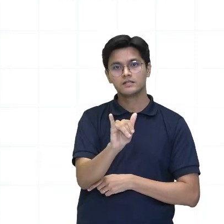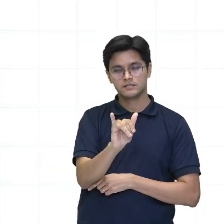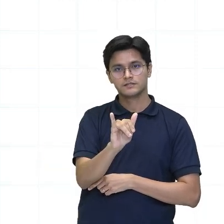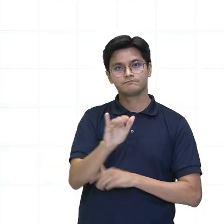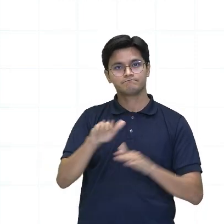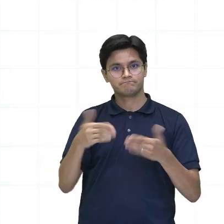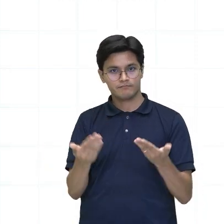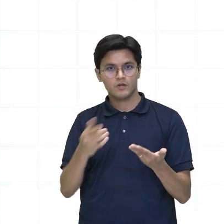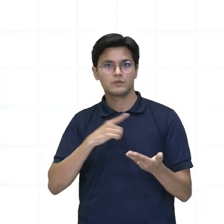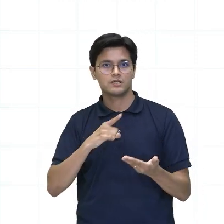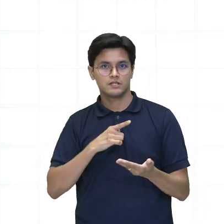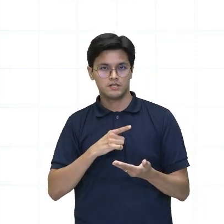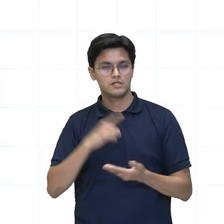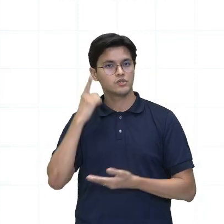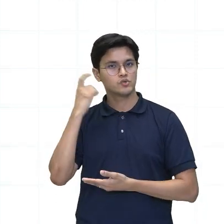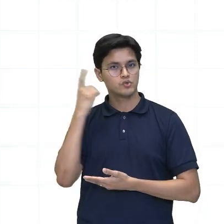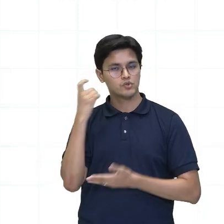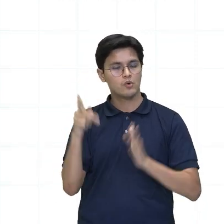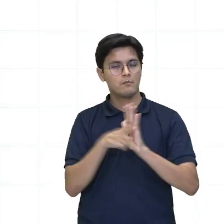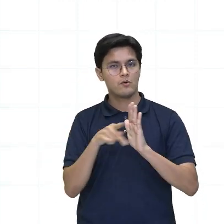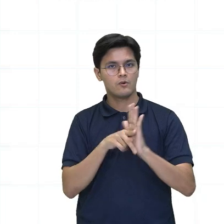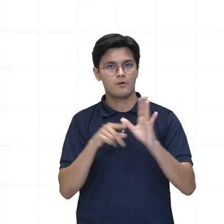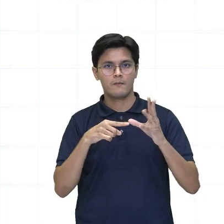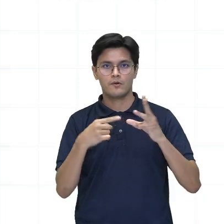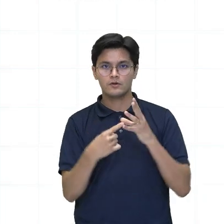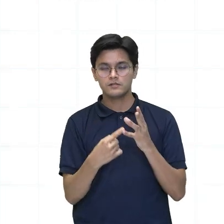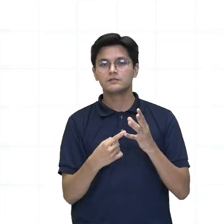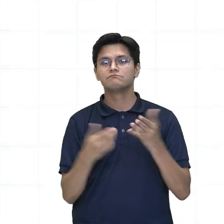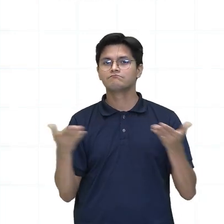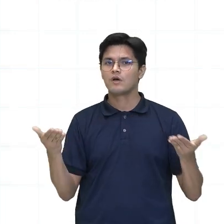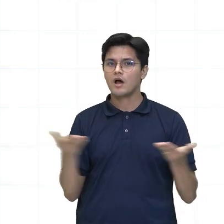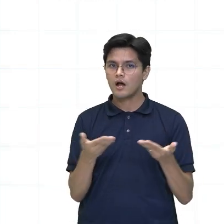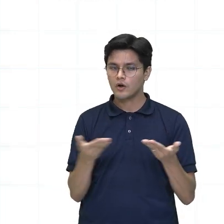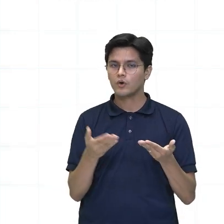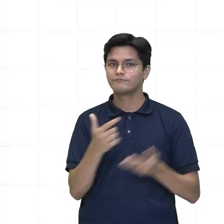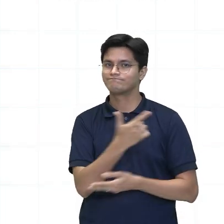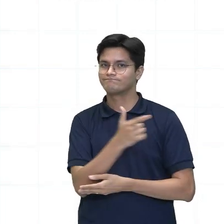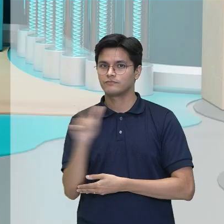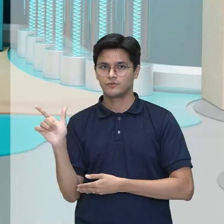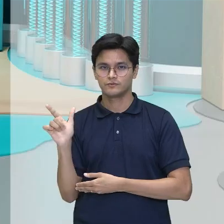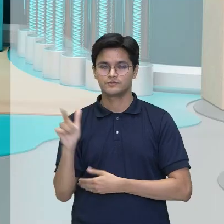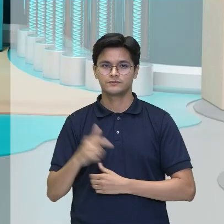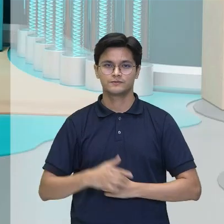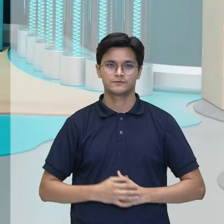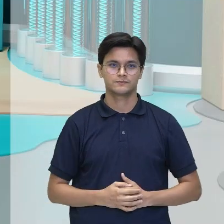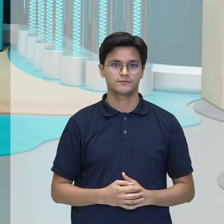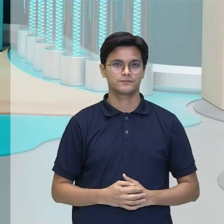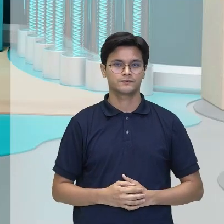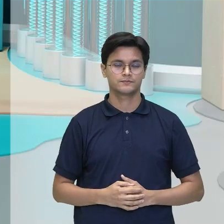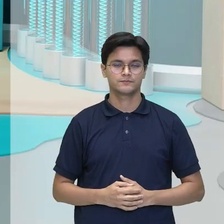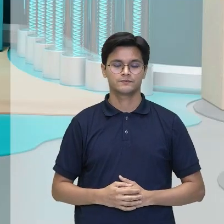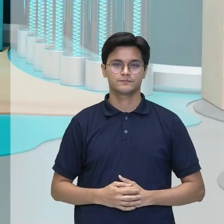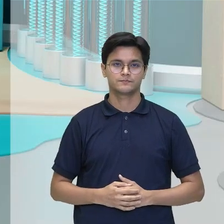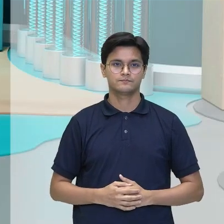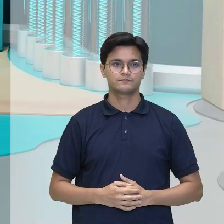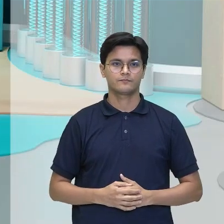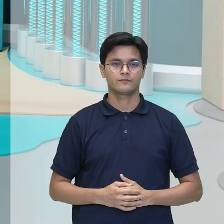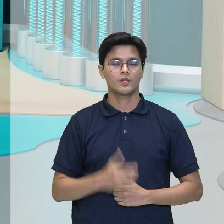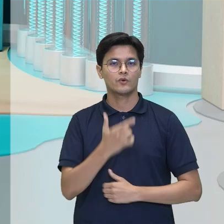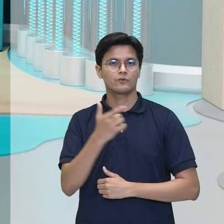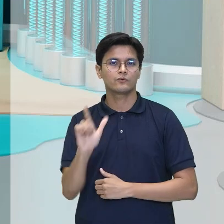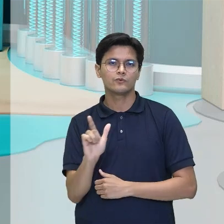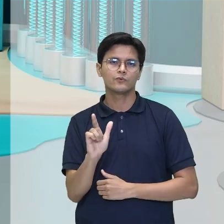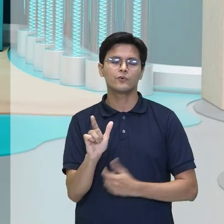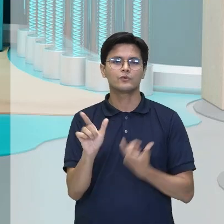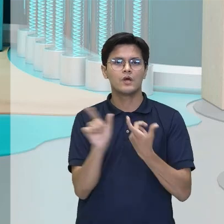continuando, vendo um pouquinho mais dos artigos indefinidos. Vamos ver agora o outro. Acompanhem comigo. O outro artigo